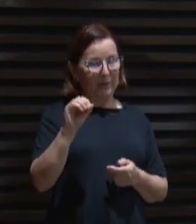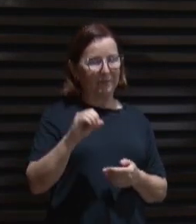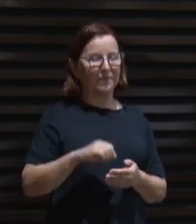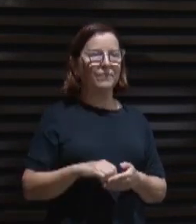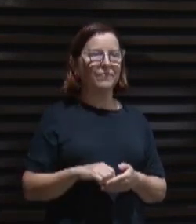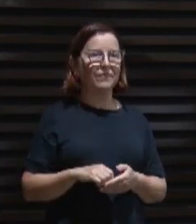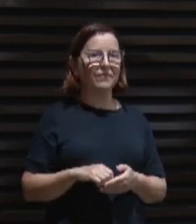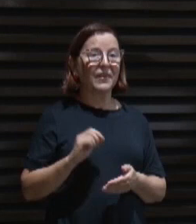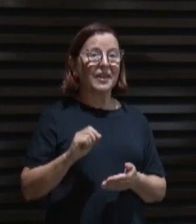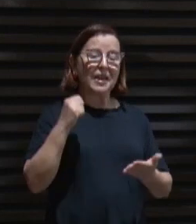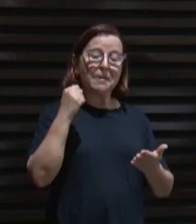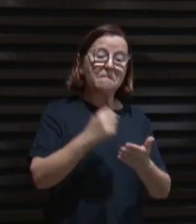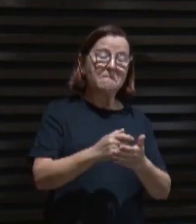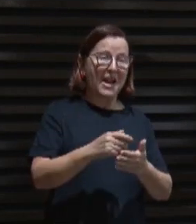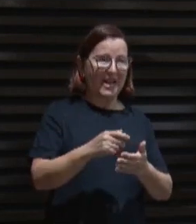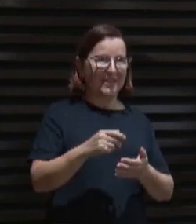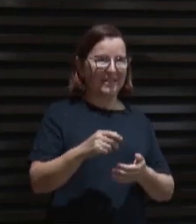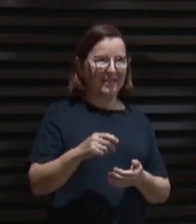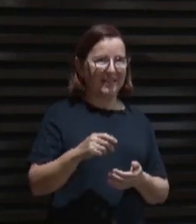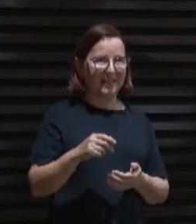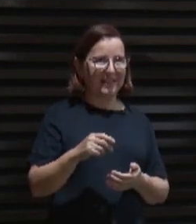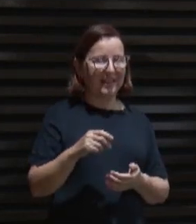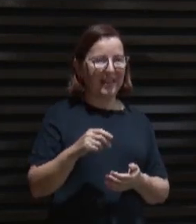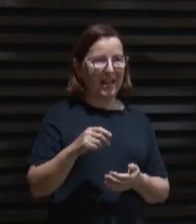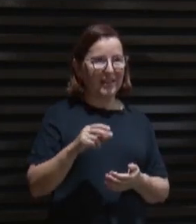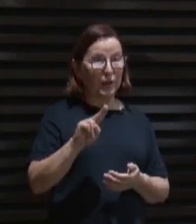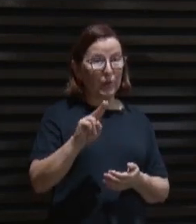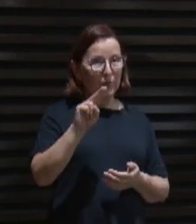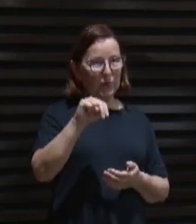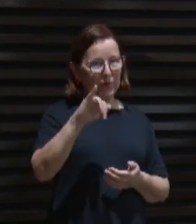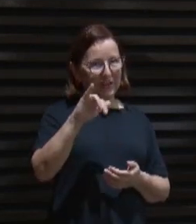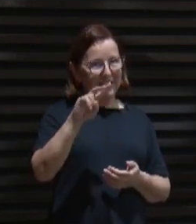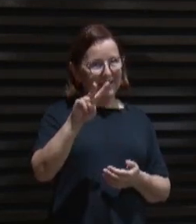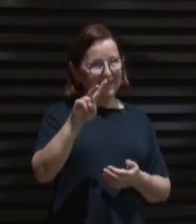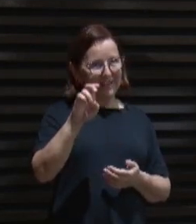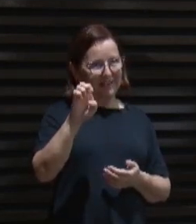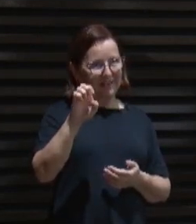as universidades do mundo? Quem financia?